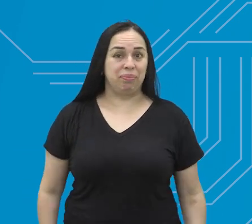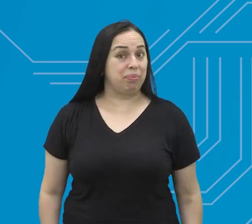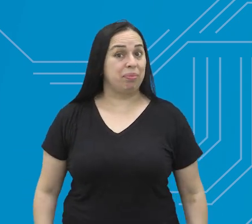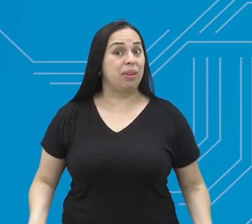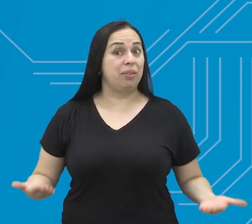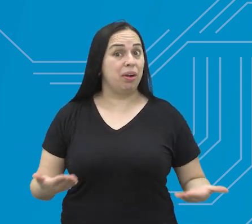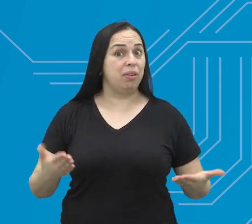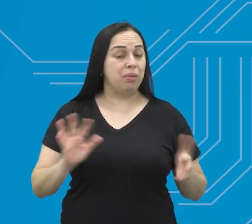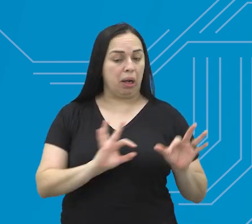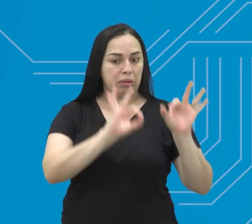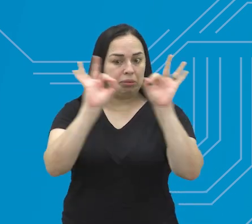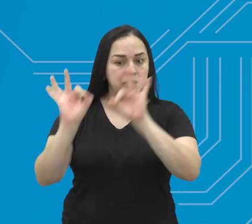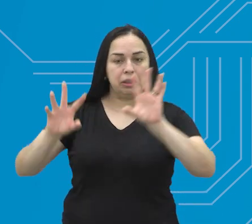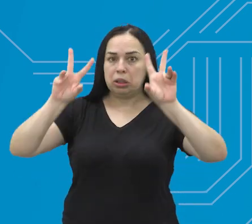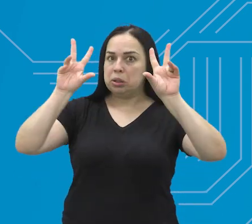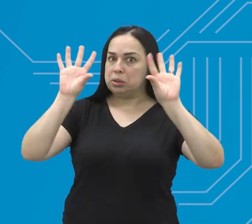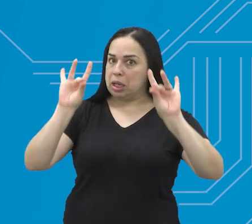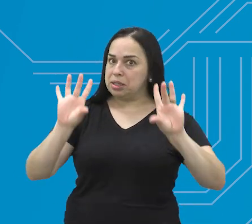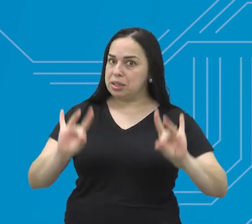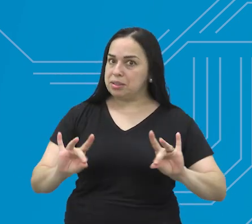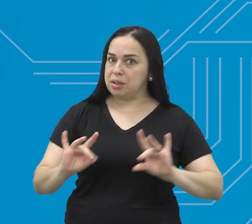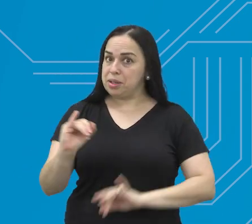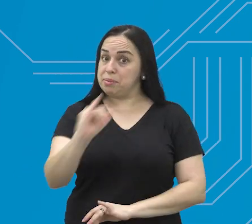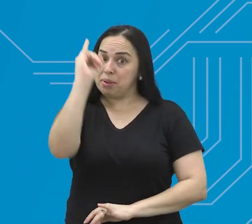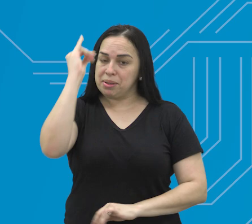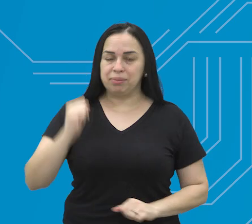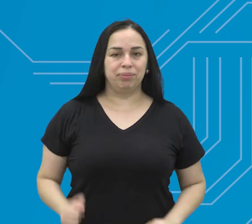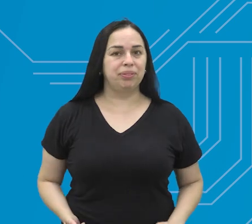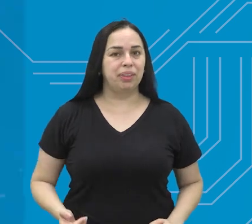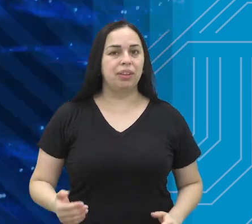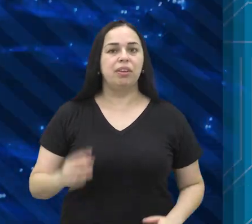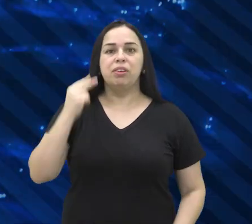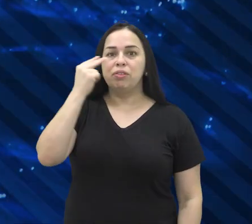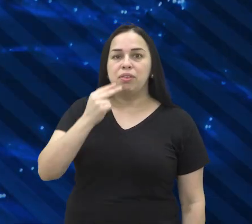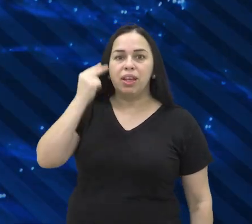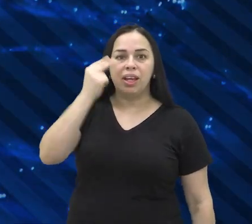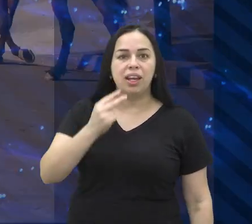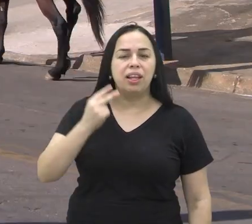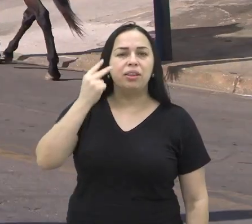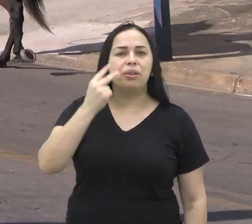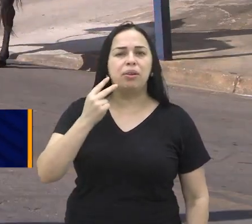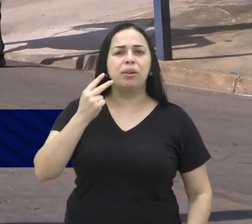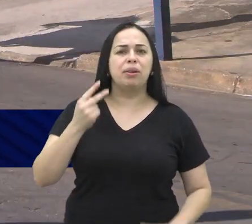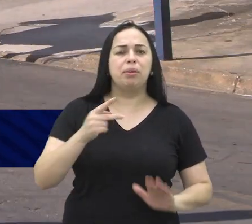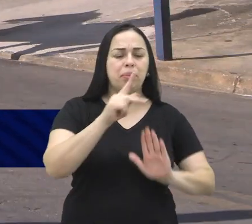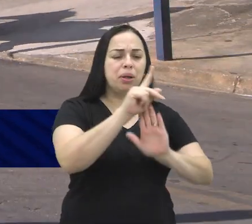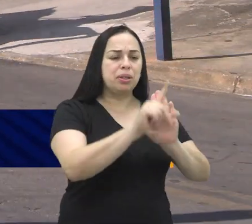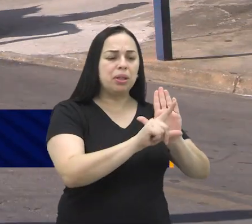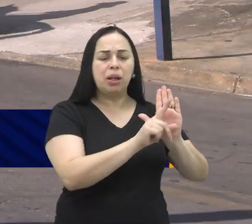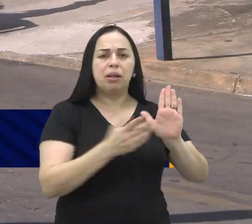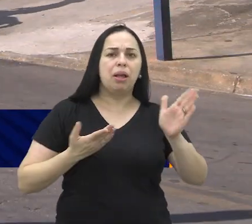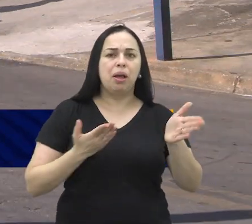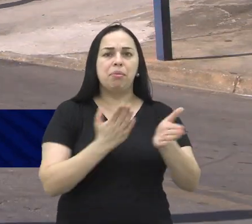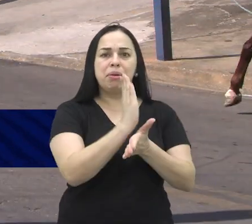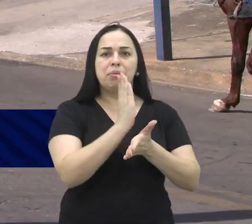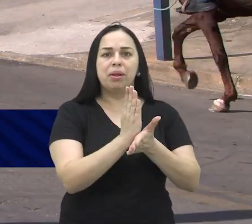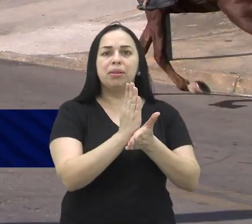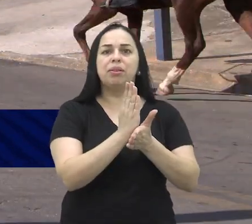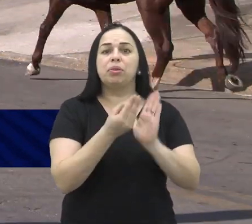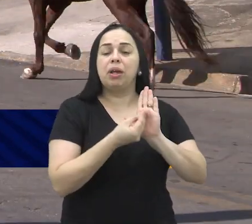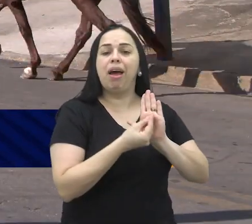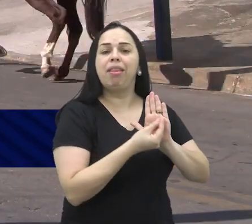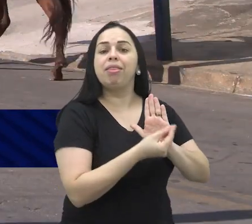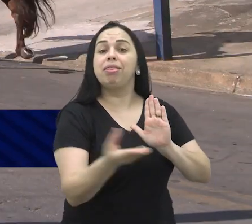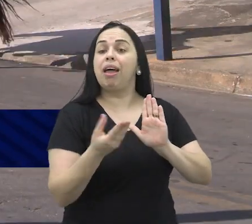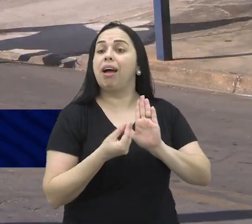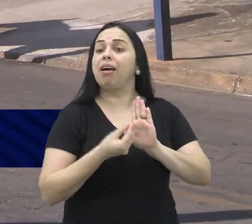na Câmara e em São José. E vamos aos destaques desta edição. Vereadores aprovam um projeto que prevê medidas